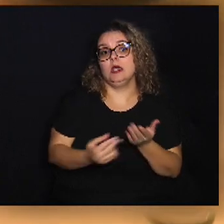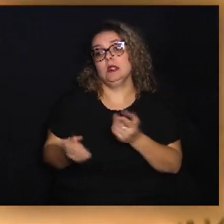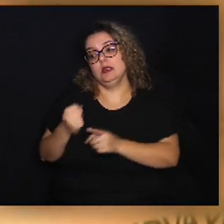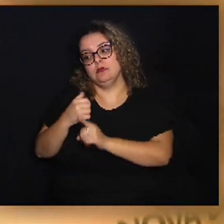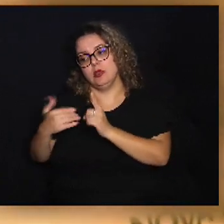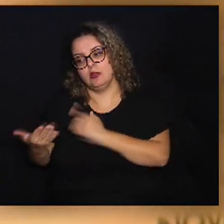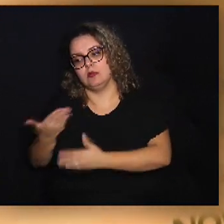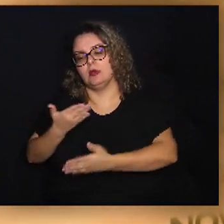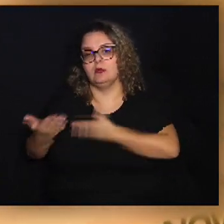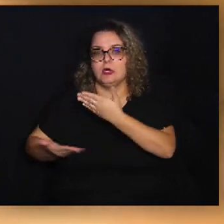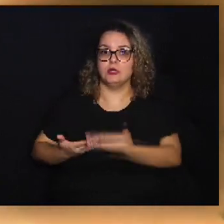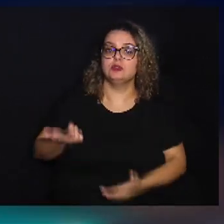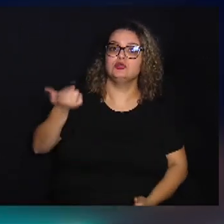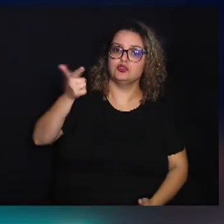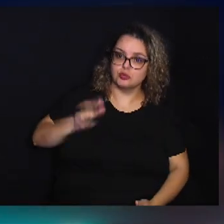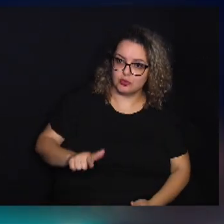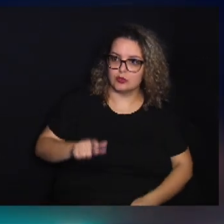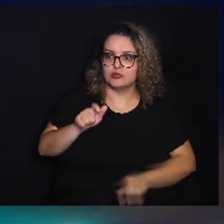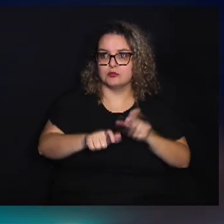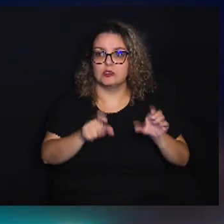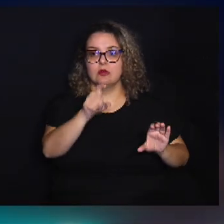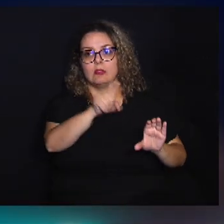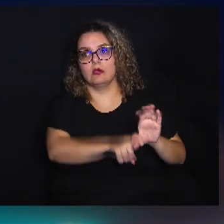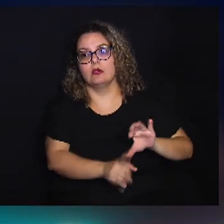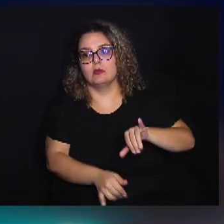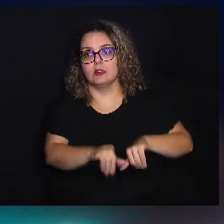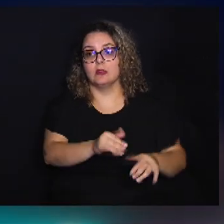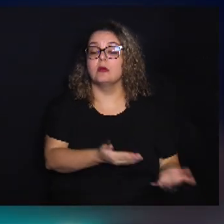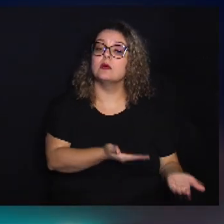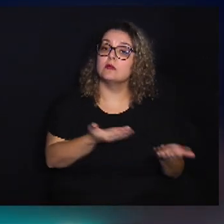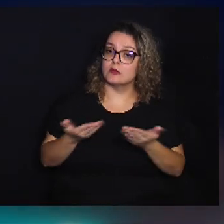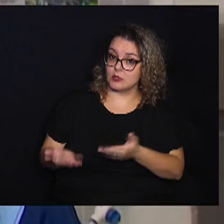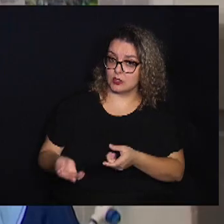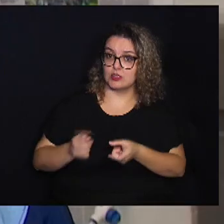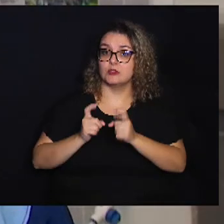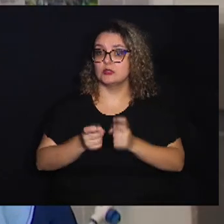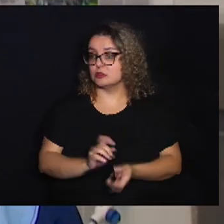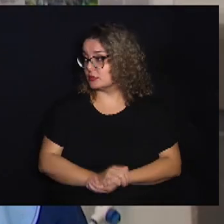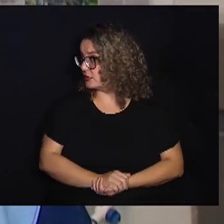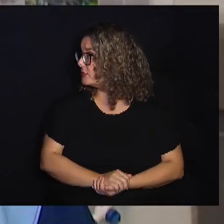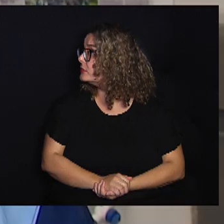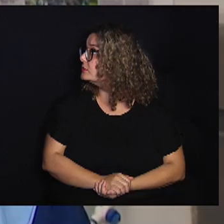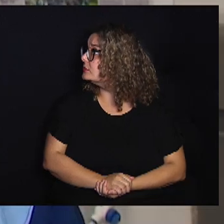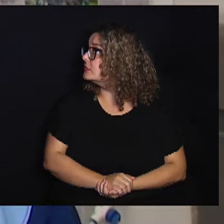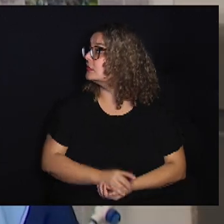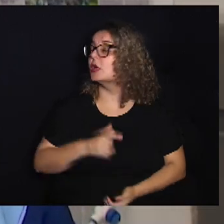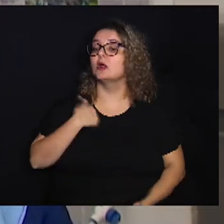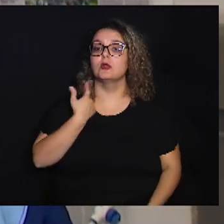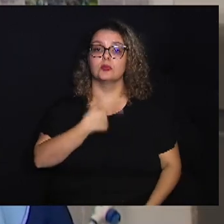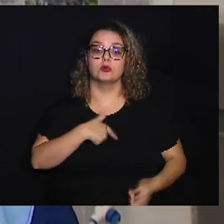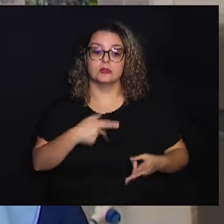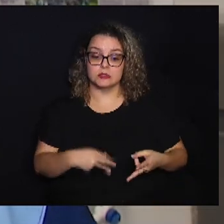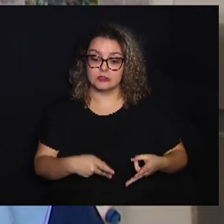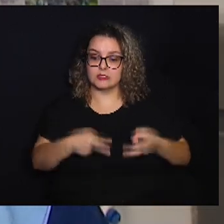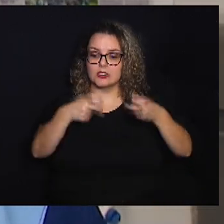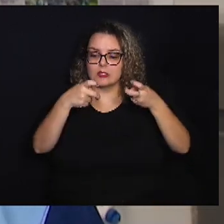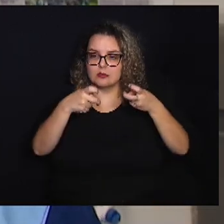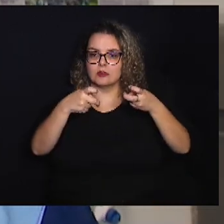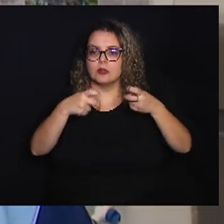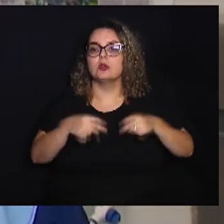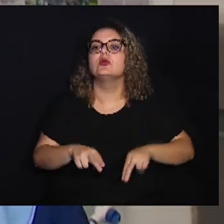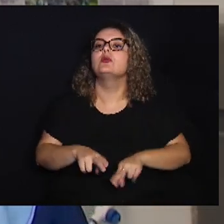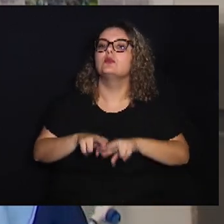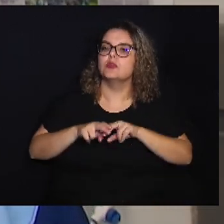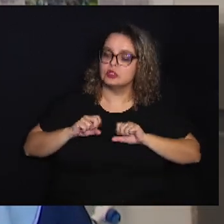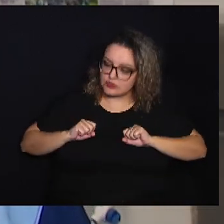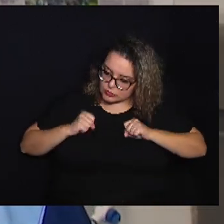de dependentes químicos também foram apresentadas nas reuniões. Nós reconhecemos, e por isso eu luto